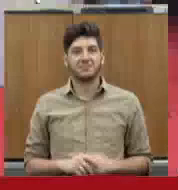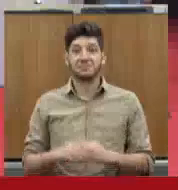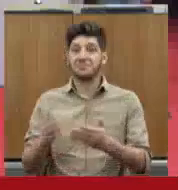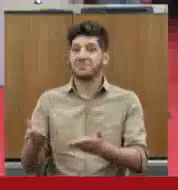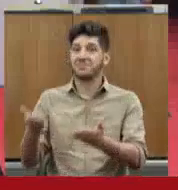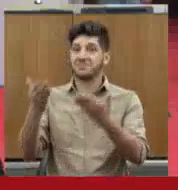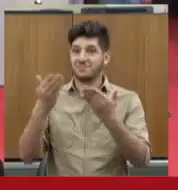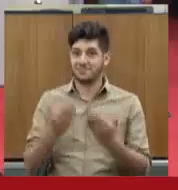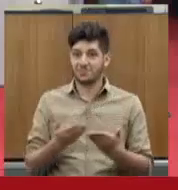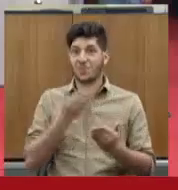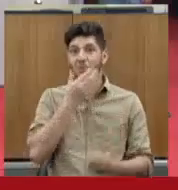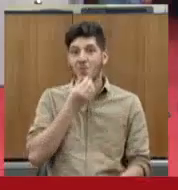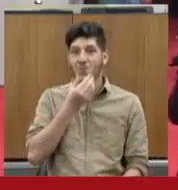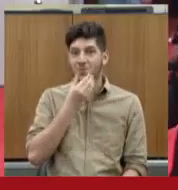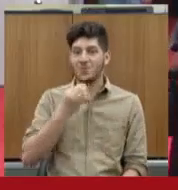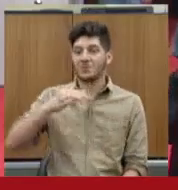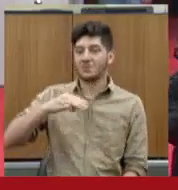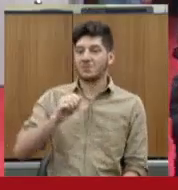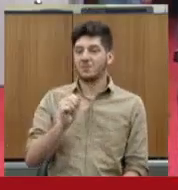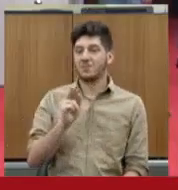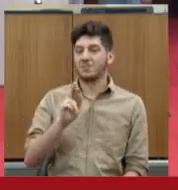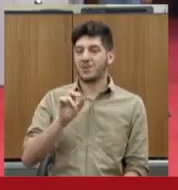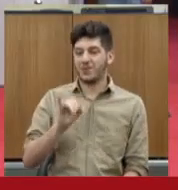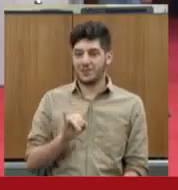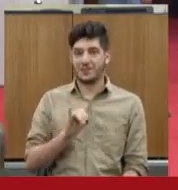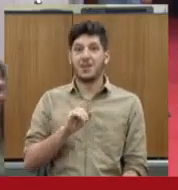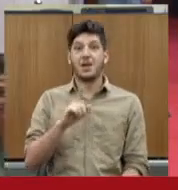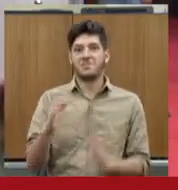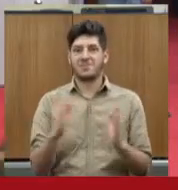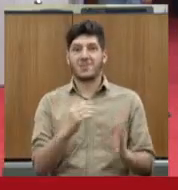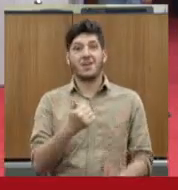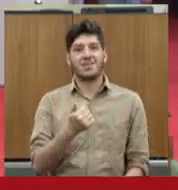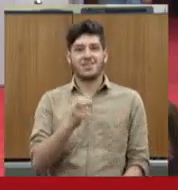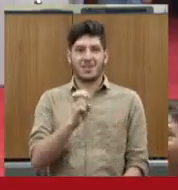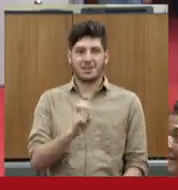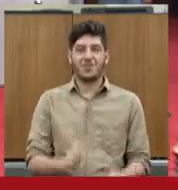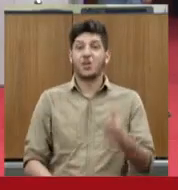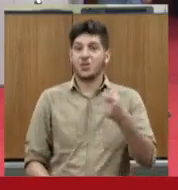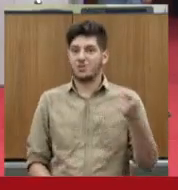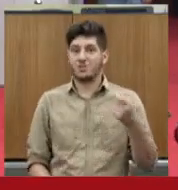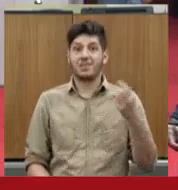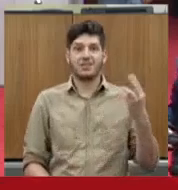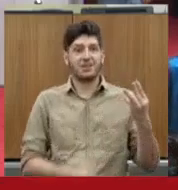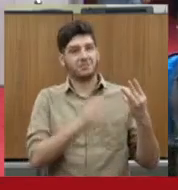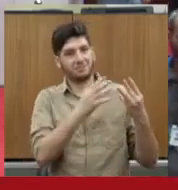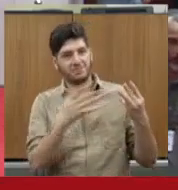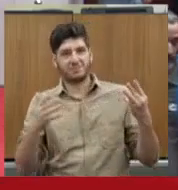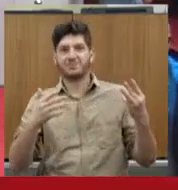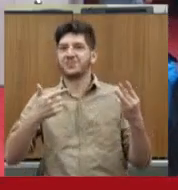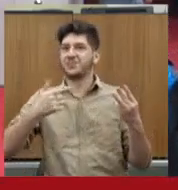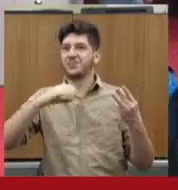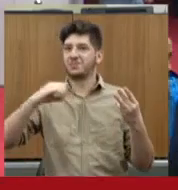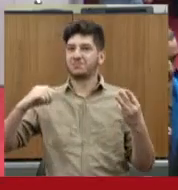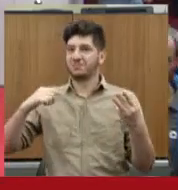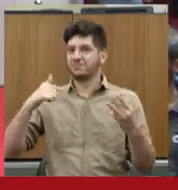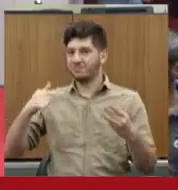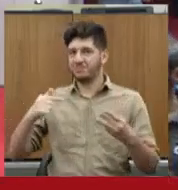Convidamos Mauri Torres, presidente da 15ª Legislatura, 2003 a 2007.